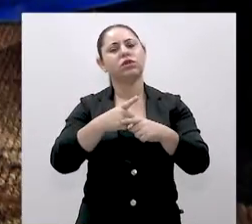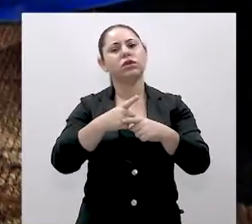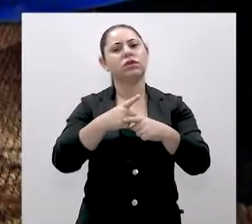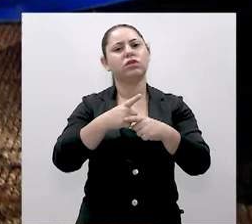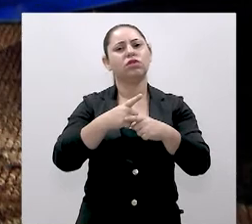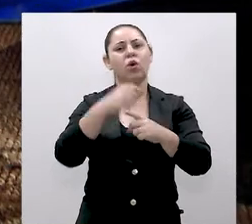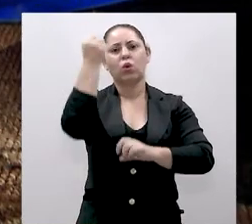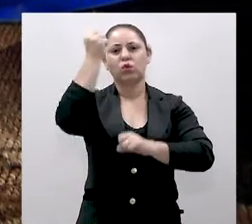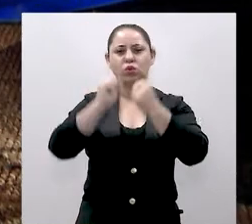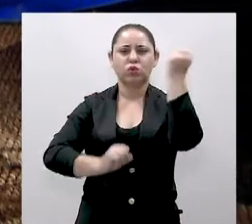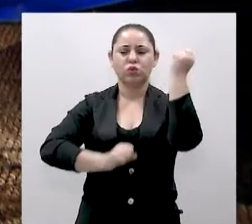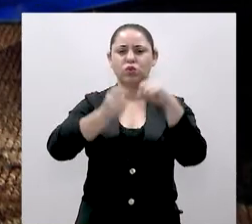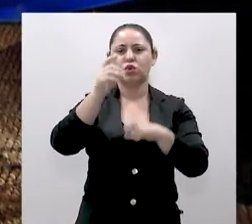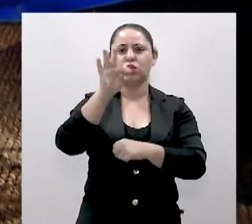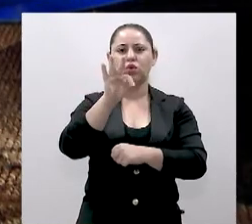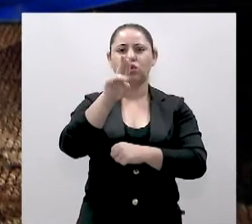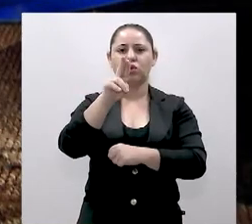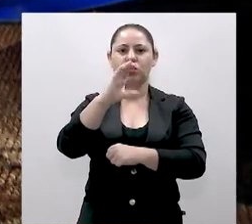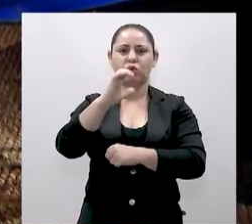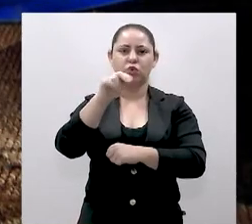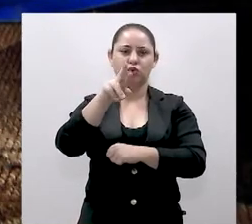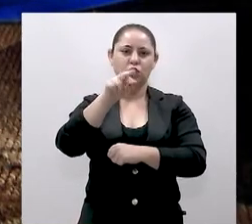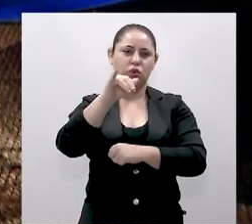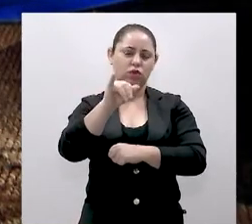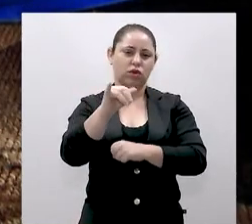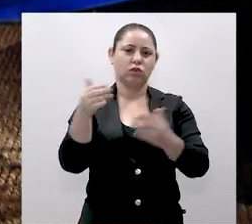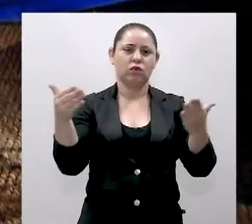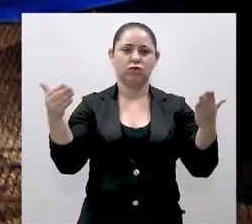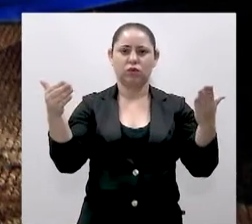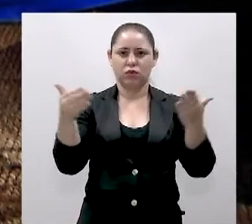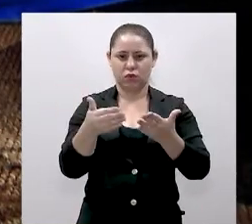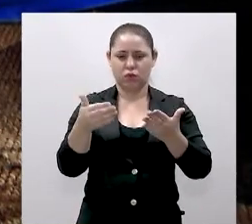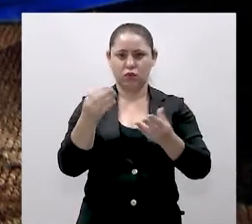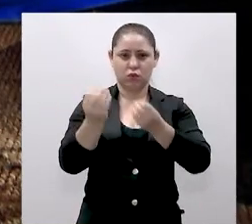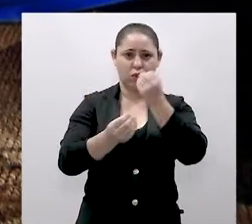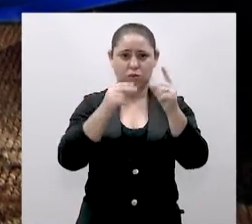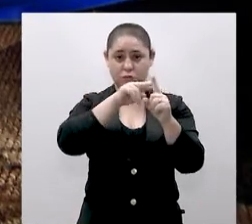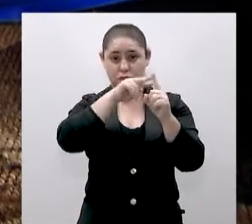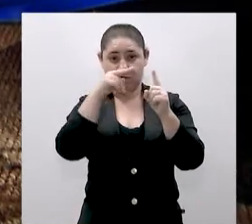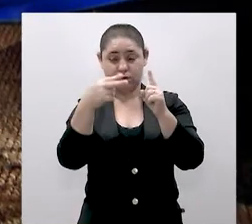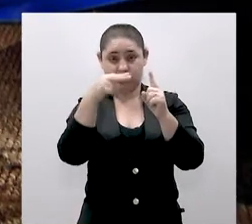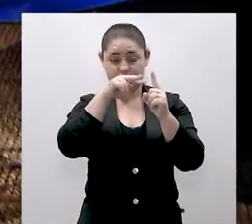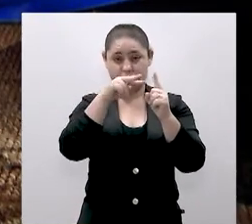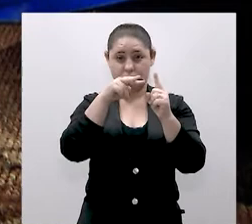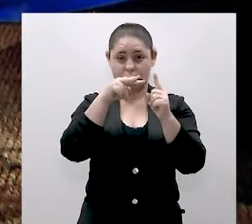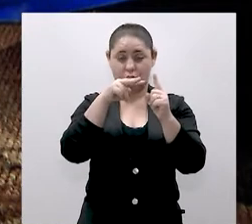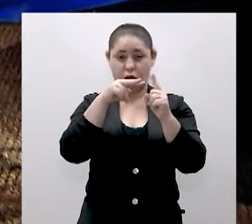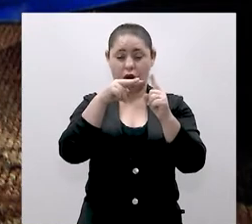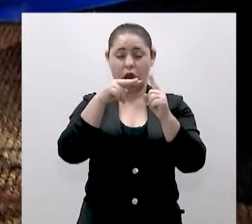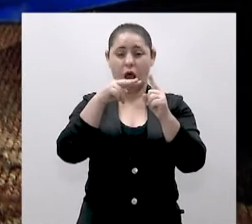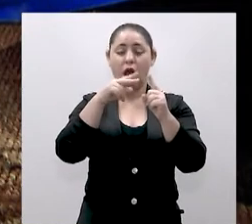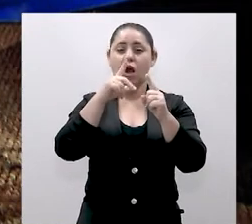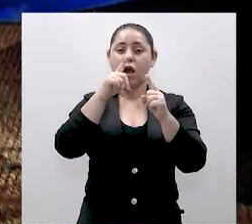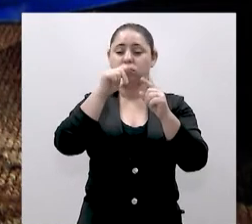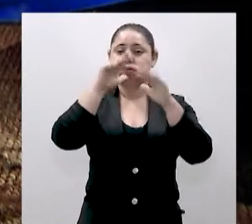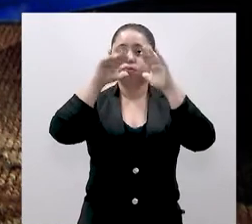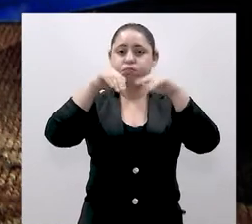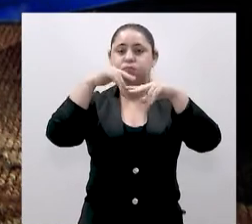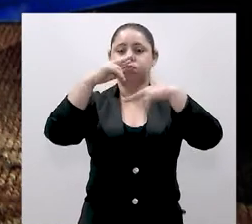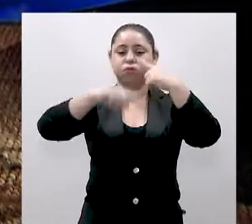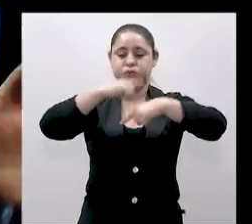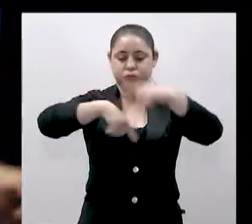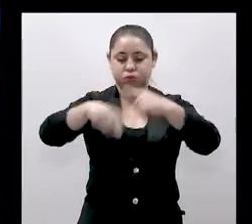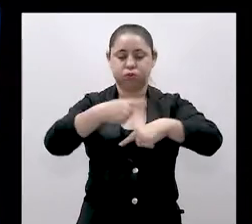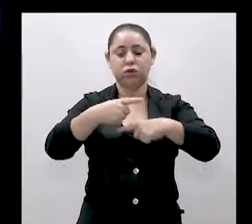para usina Tucuruí hoje é uma em uma só pode vista de usina hidrelétrica é a maior usina do Brasil porque